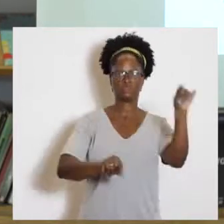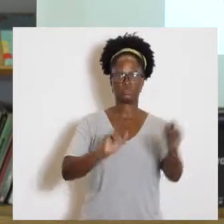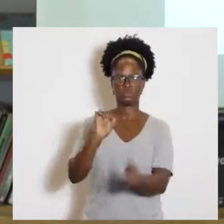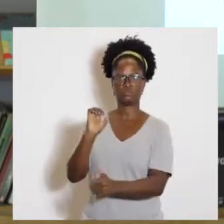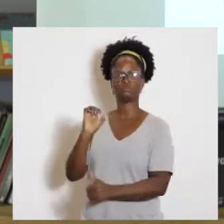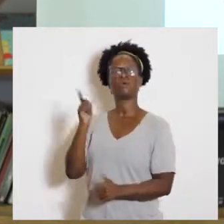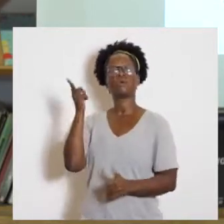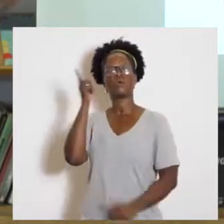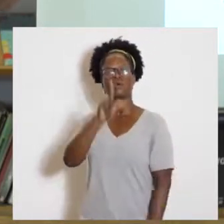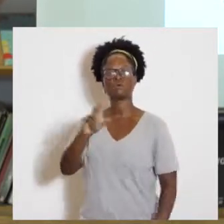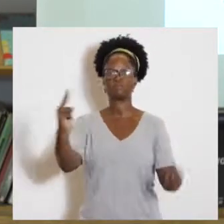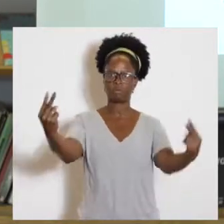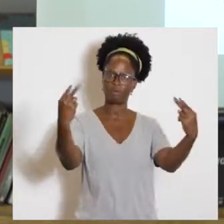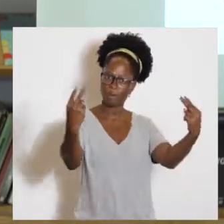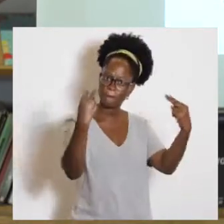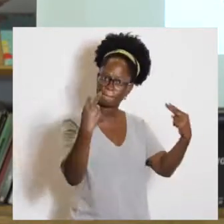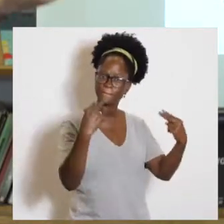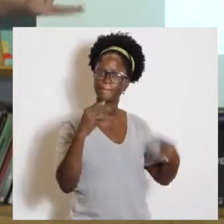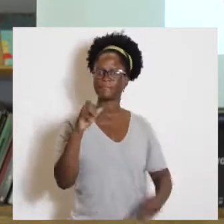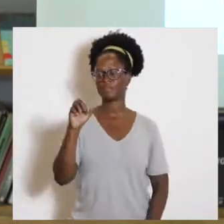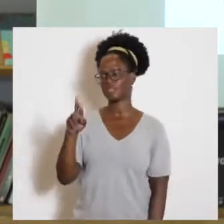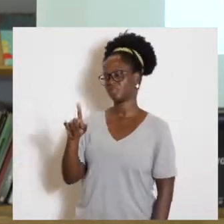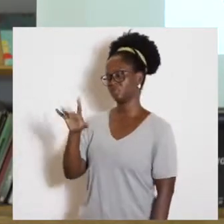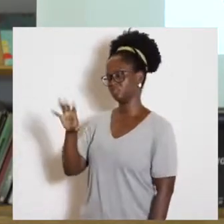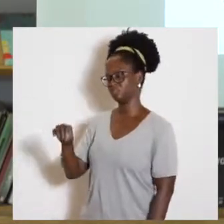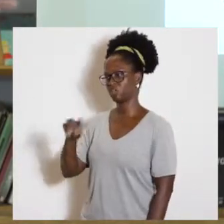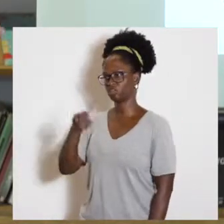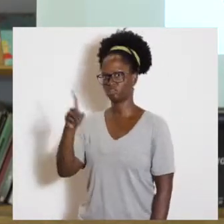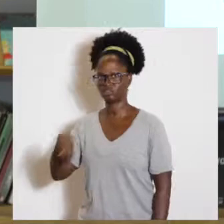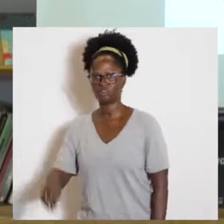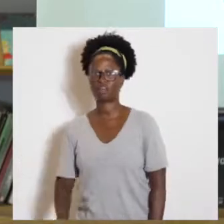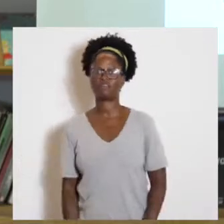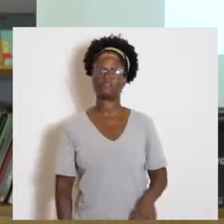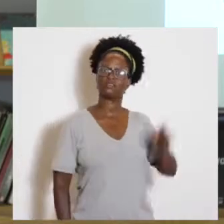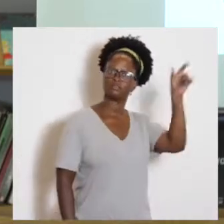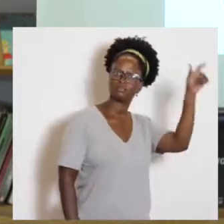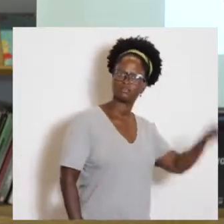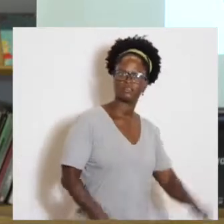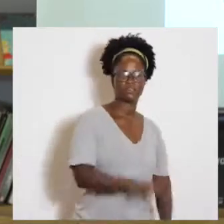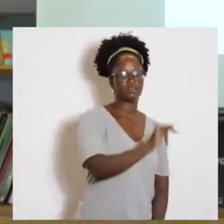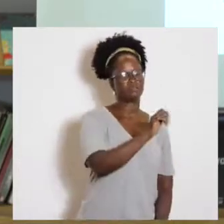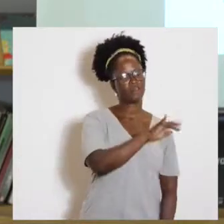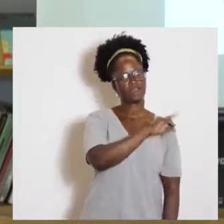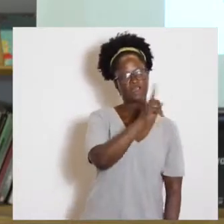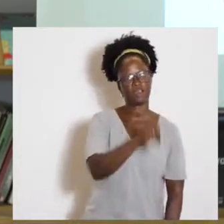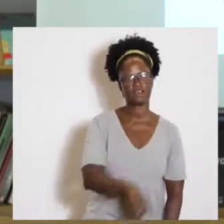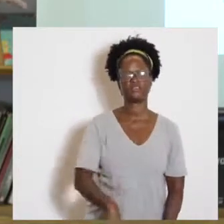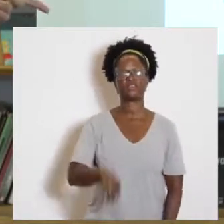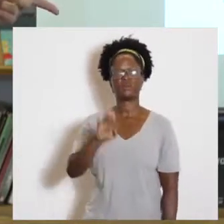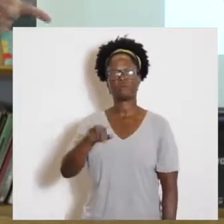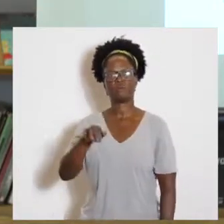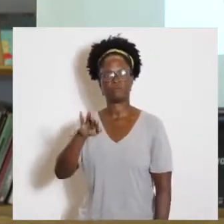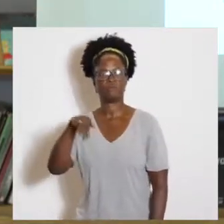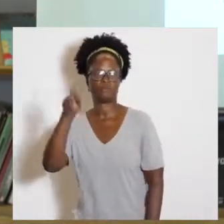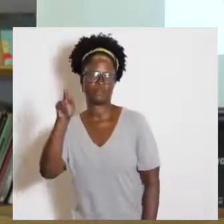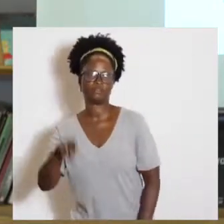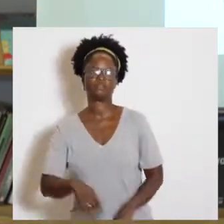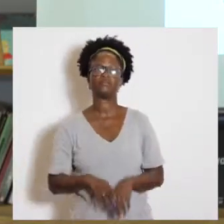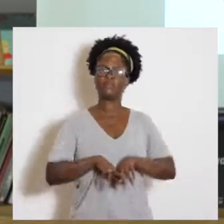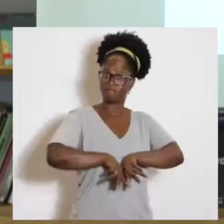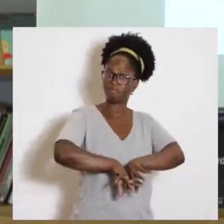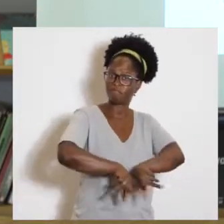vão ver a partir do trabalho de sérgio bais de sacolinha de fiéis de black enem